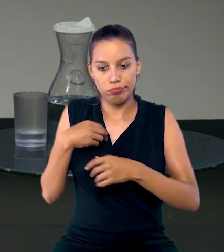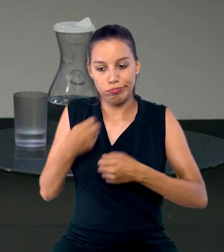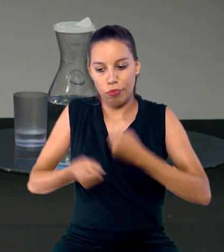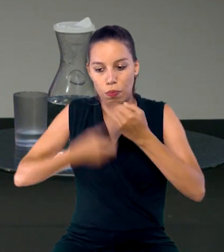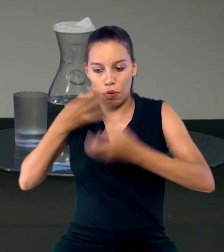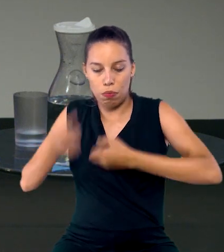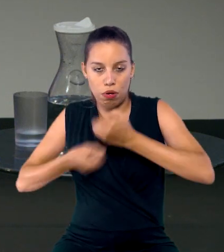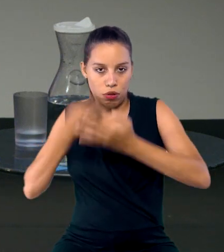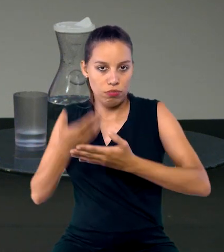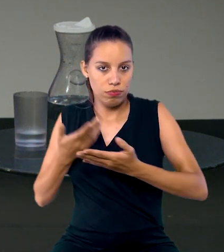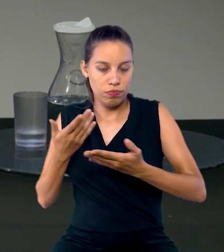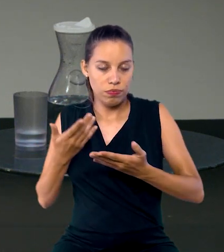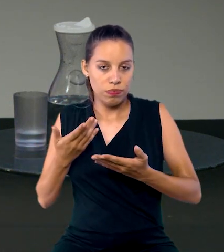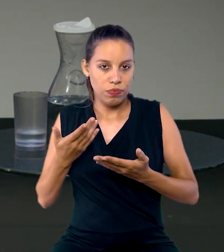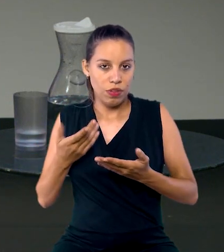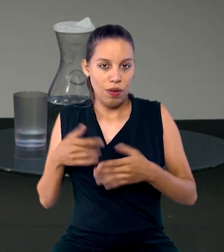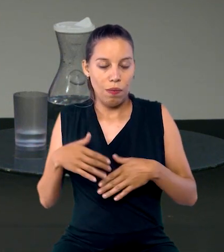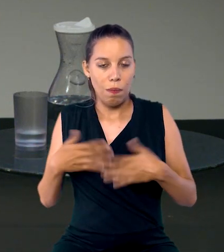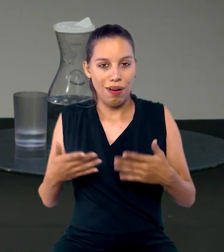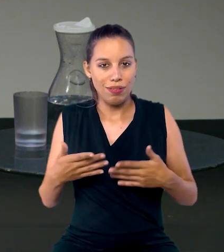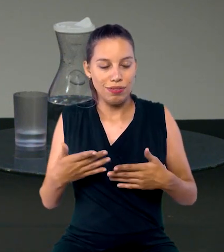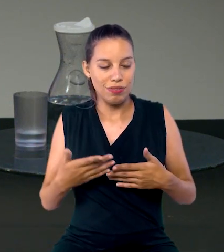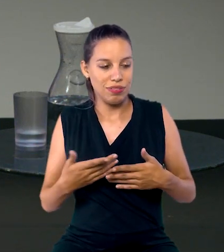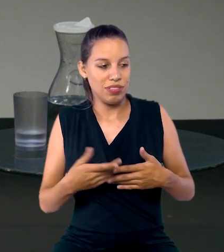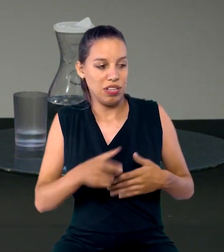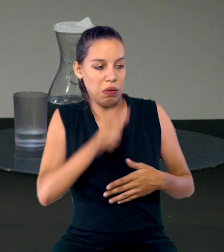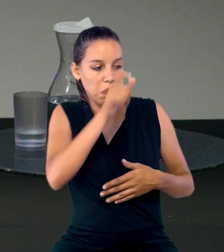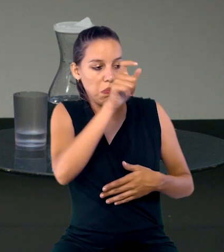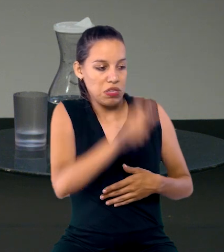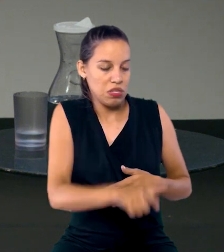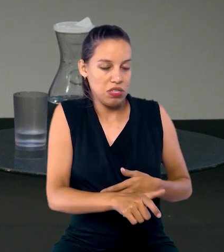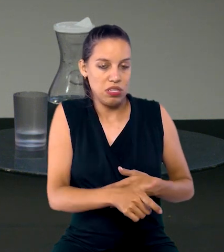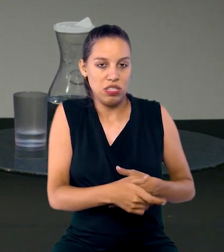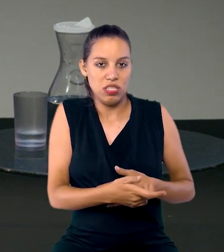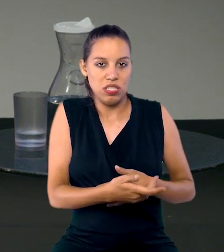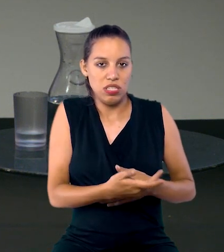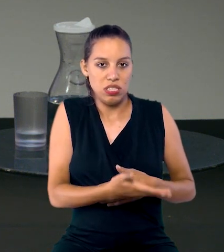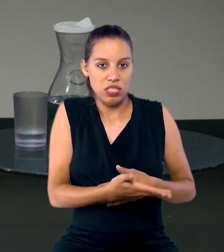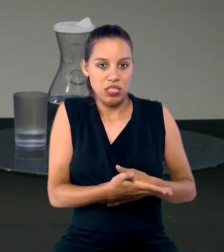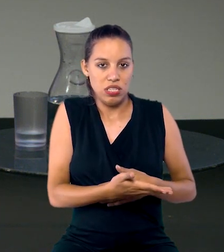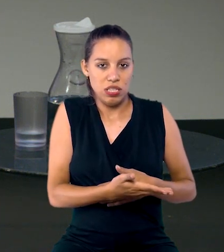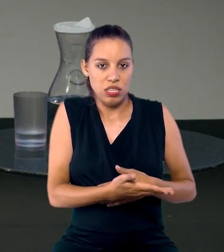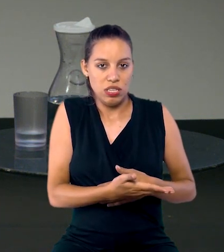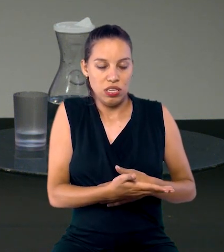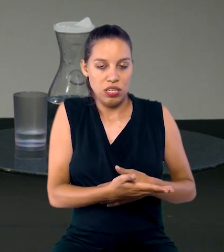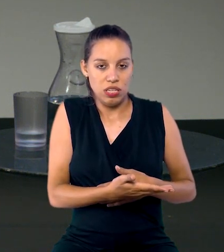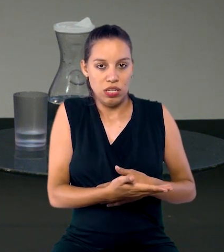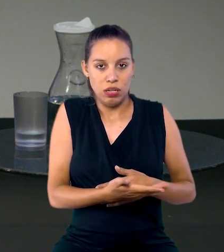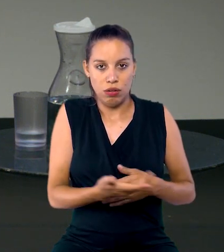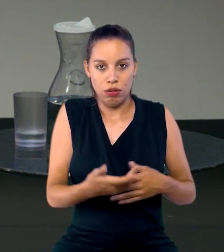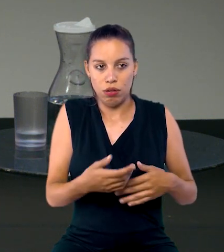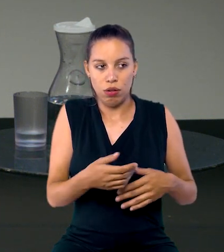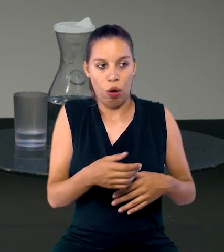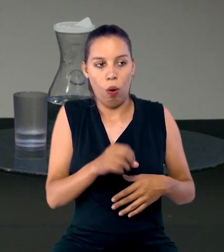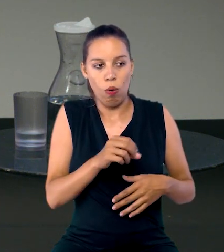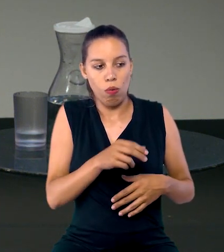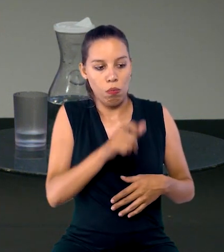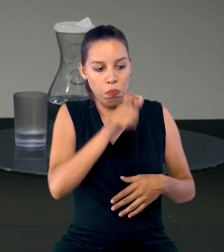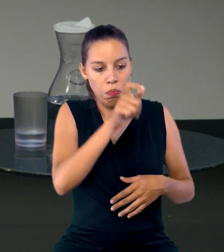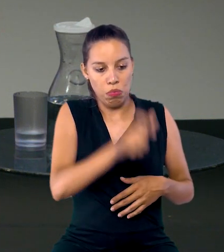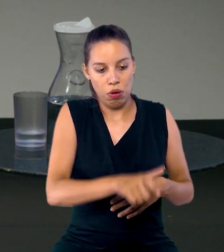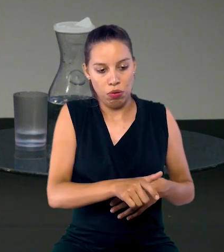E quando a gente reduz, né, uma pessoa, seja a vítima, E o contrário também, né, Geni? Seja